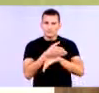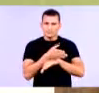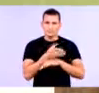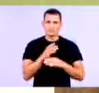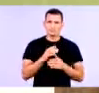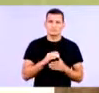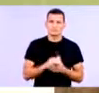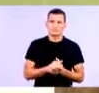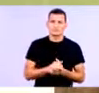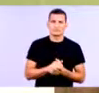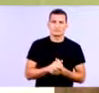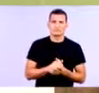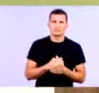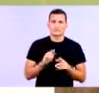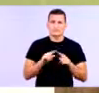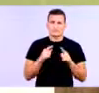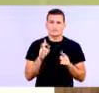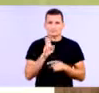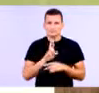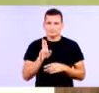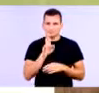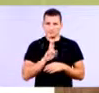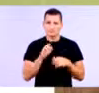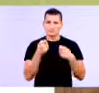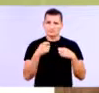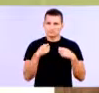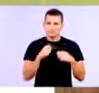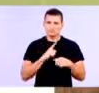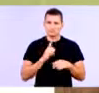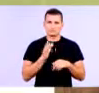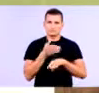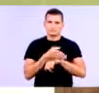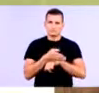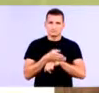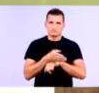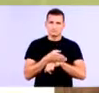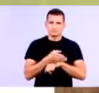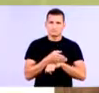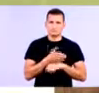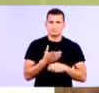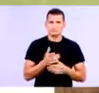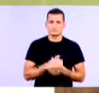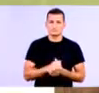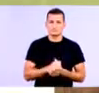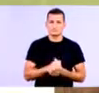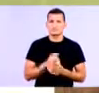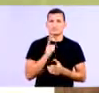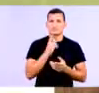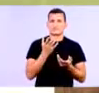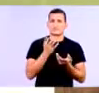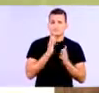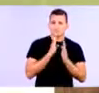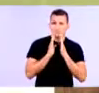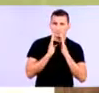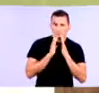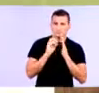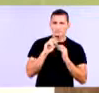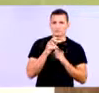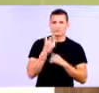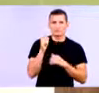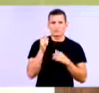usuário possivelmente precisa de ter esse acesso. Não vou julgar o caso de rede social ou qualquer outro